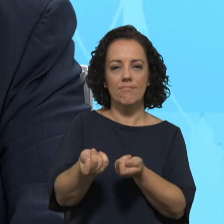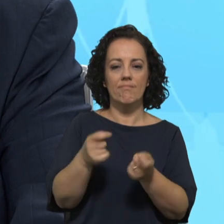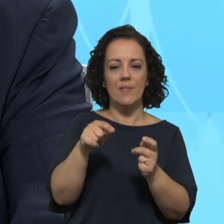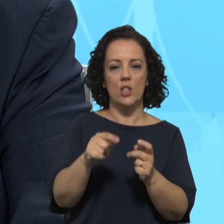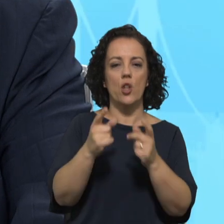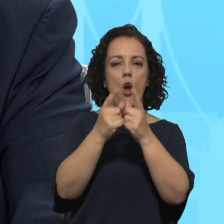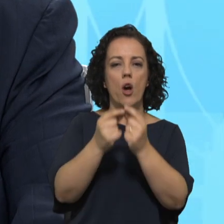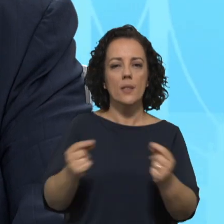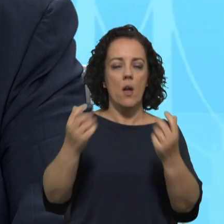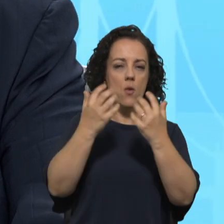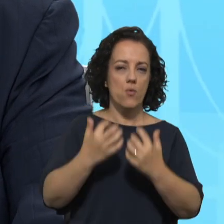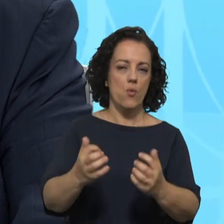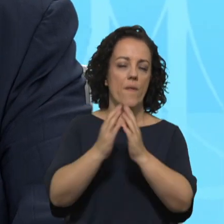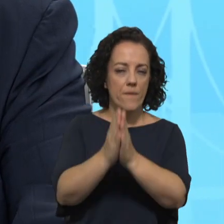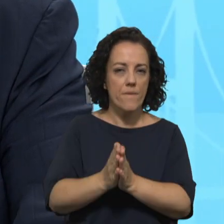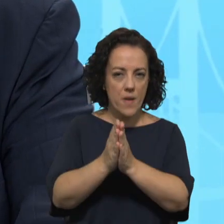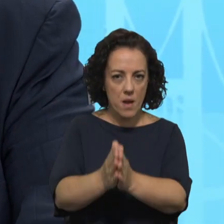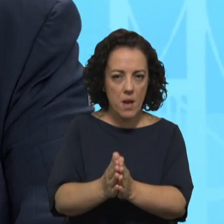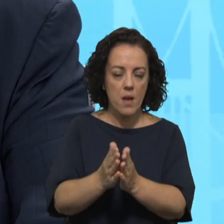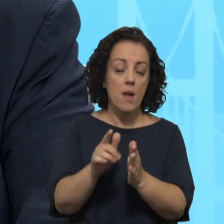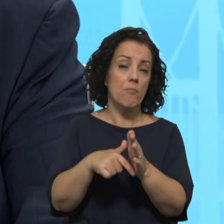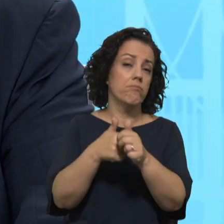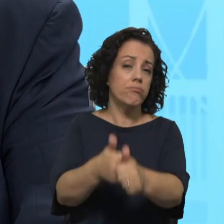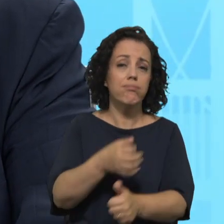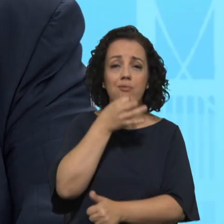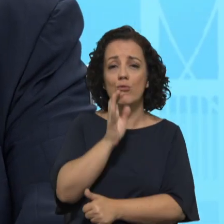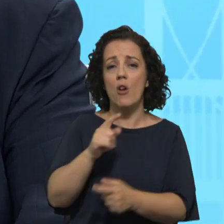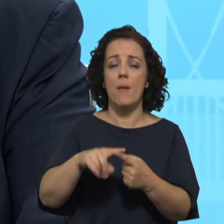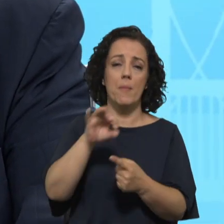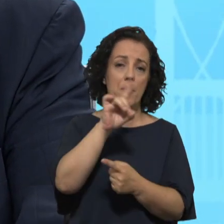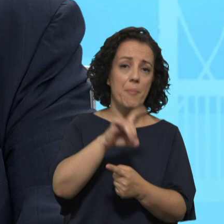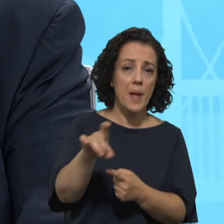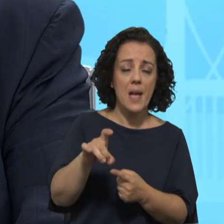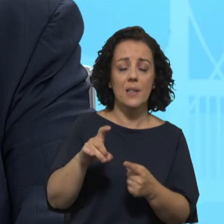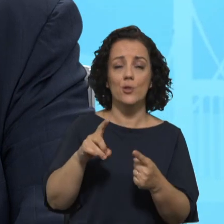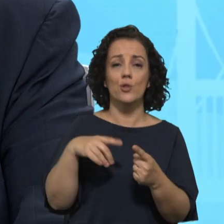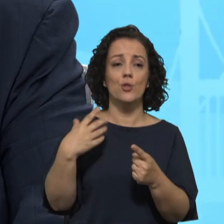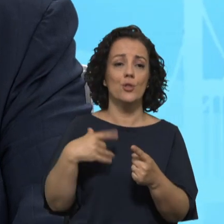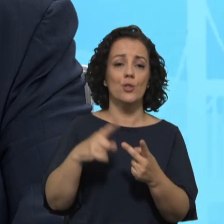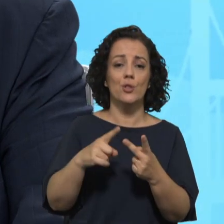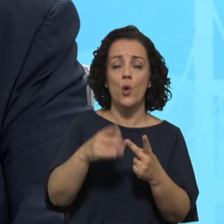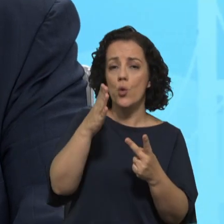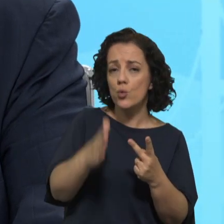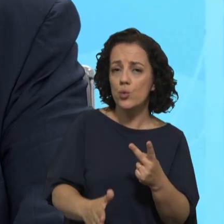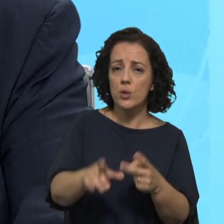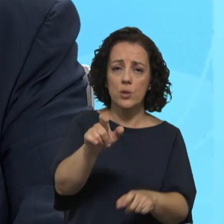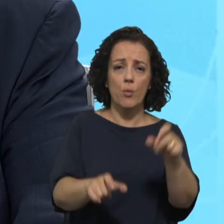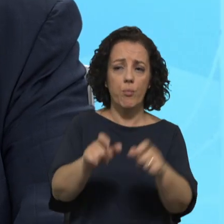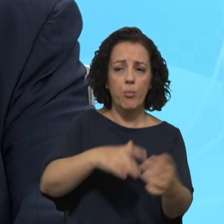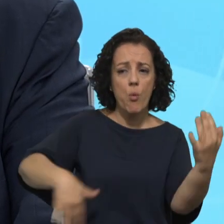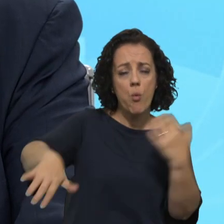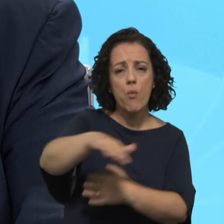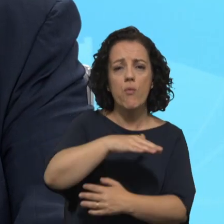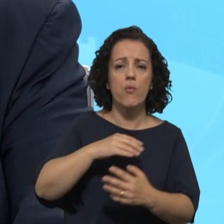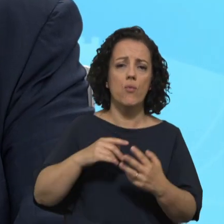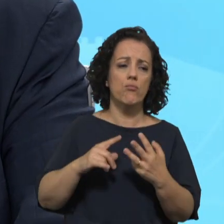fiéis, tendo em conta todas estas questões que falámos já, da paz, da justiça entre os povos, enfim,